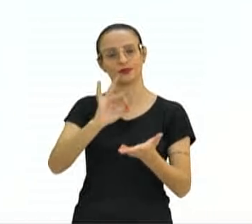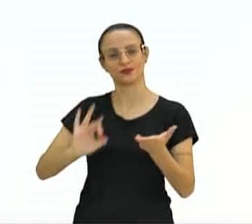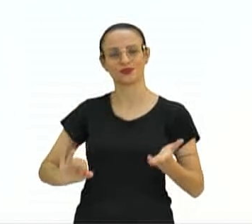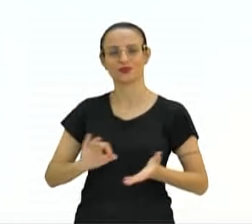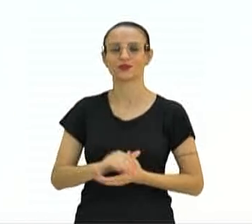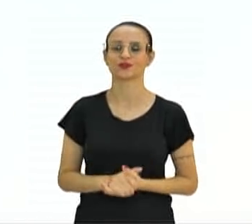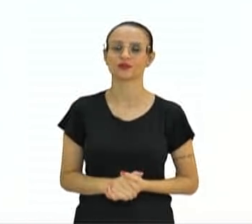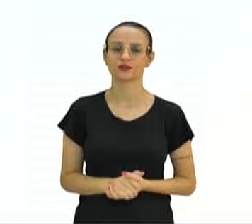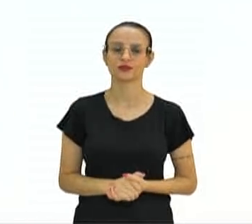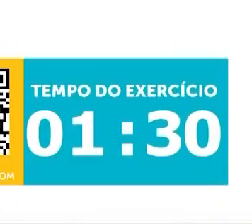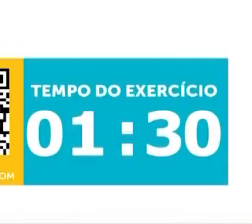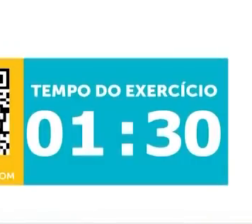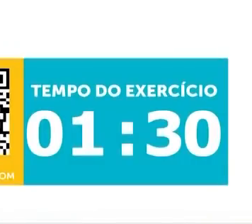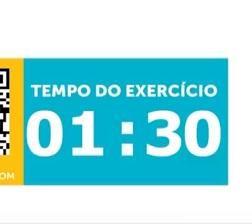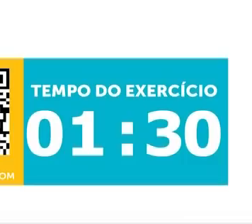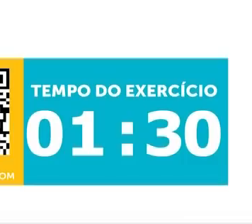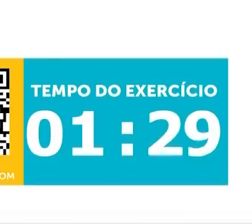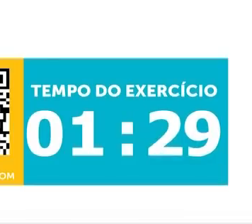correção.